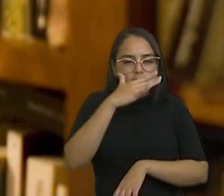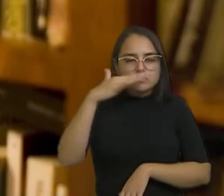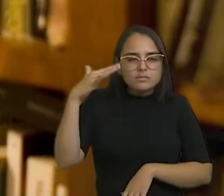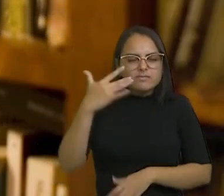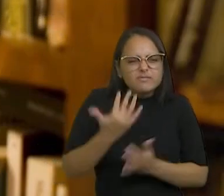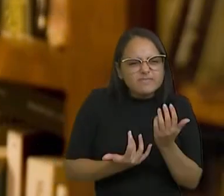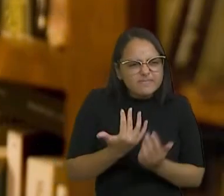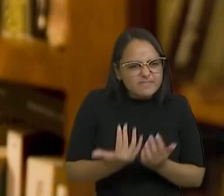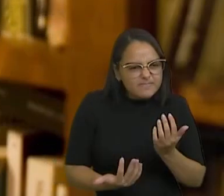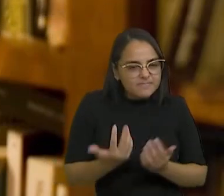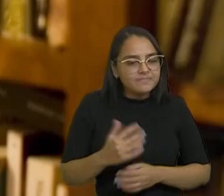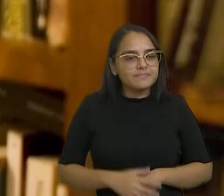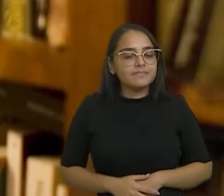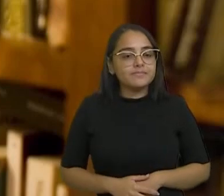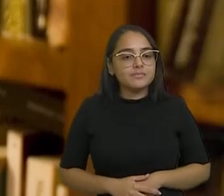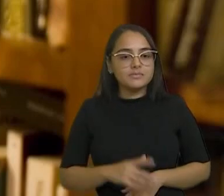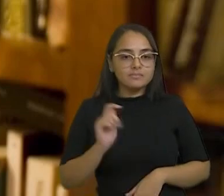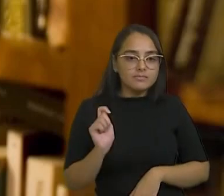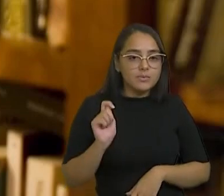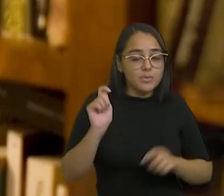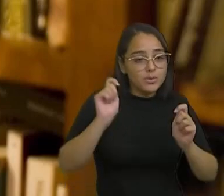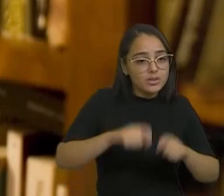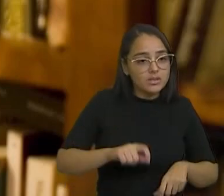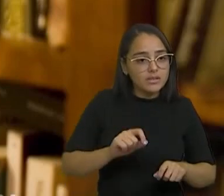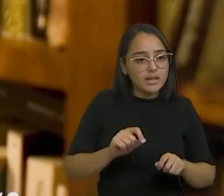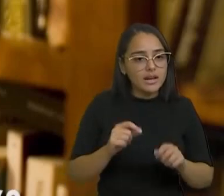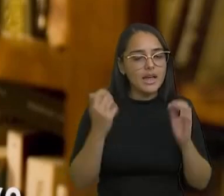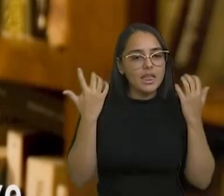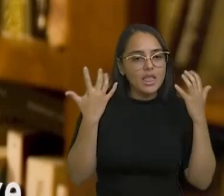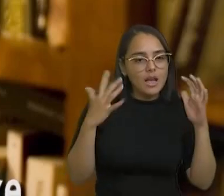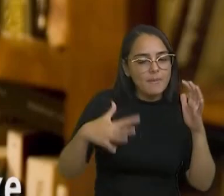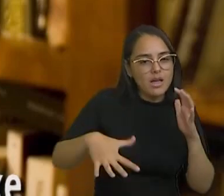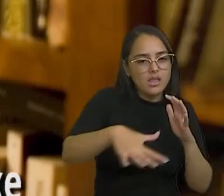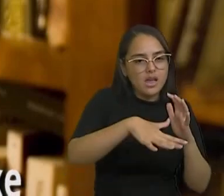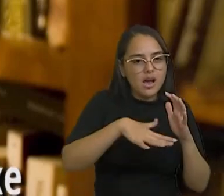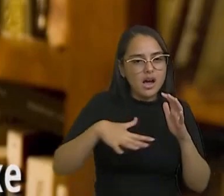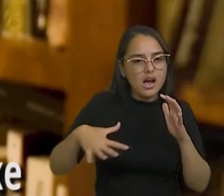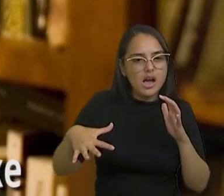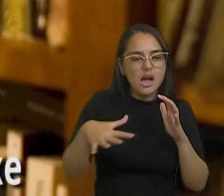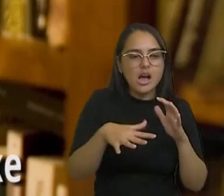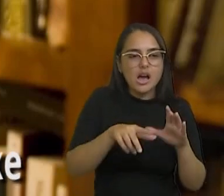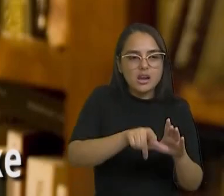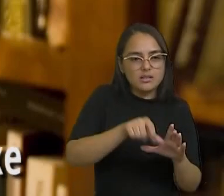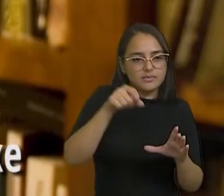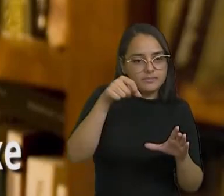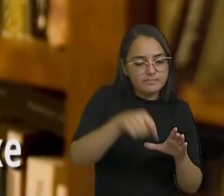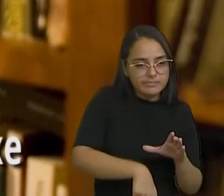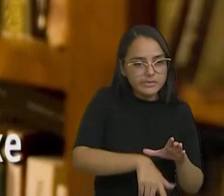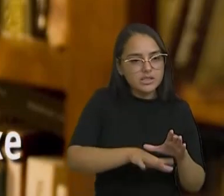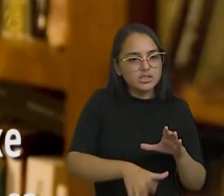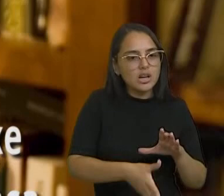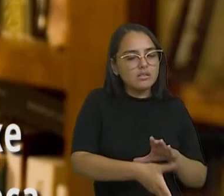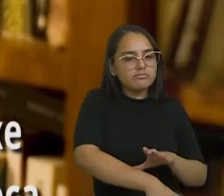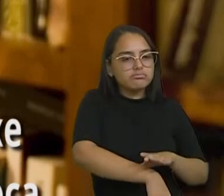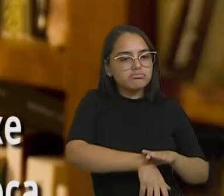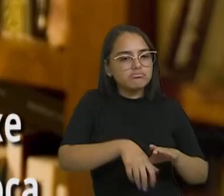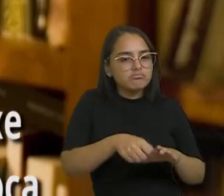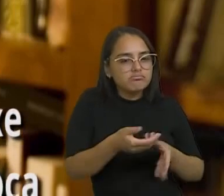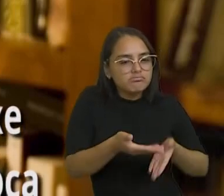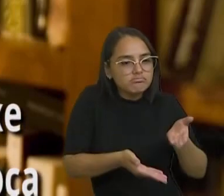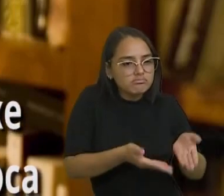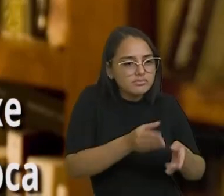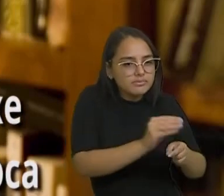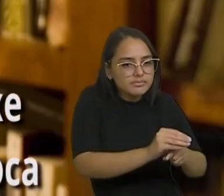queimada. A enxada dribla as raízes do que restou da mata. A semente, já garantida, numa pequena